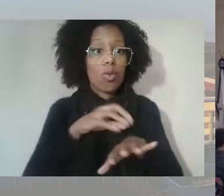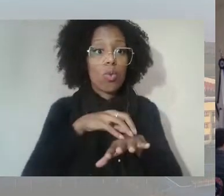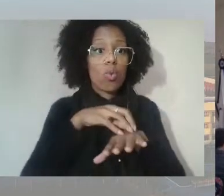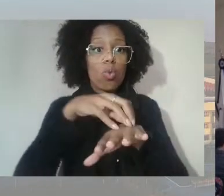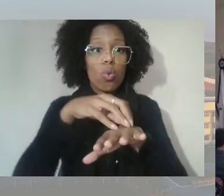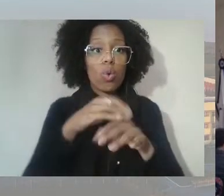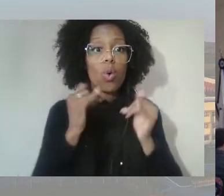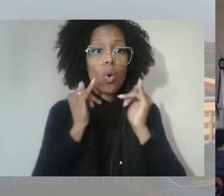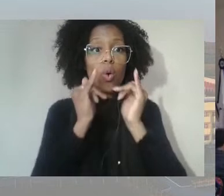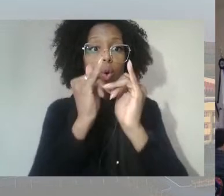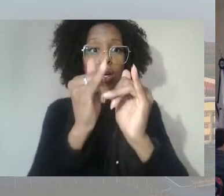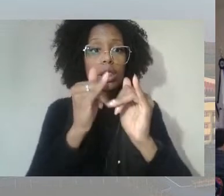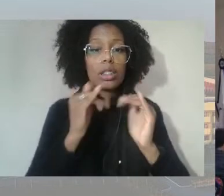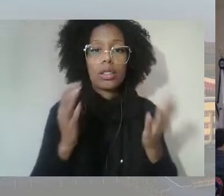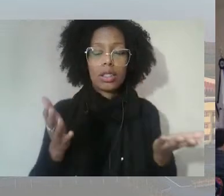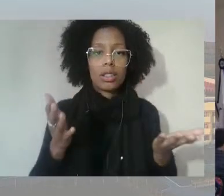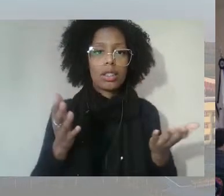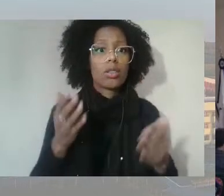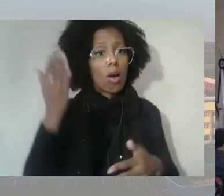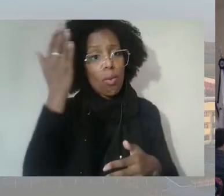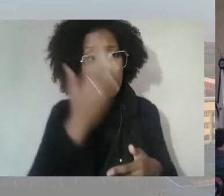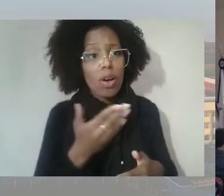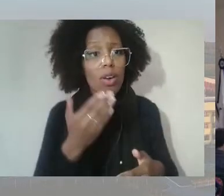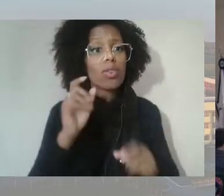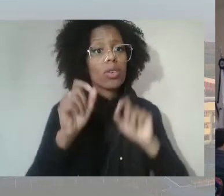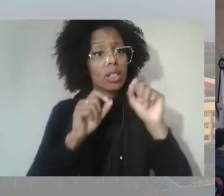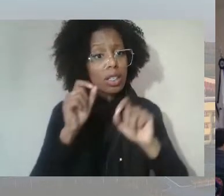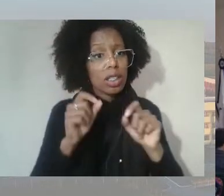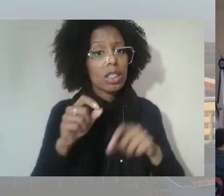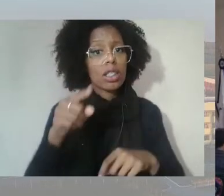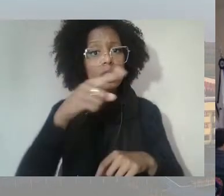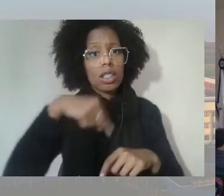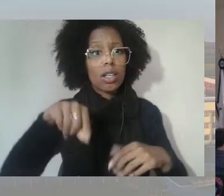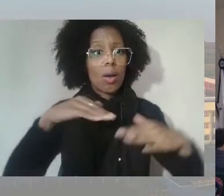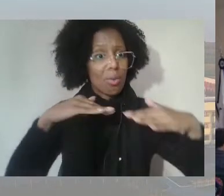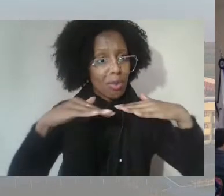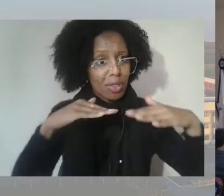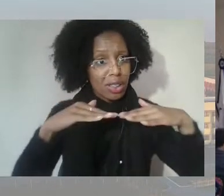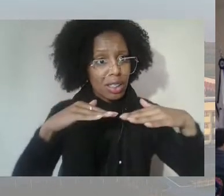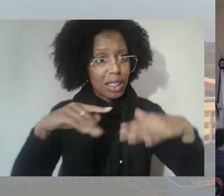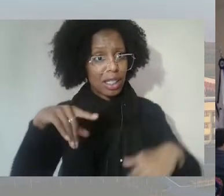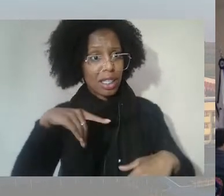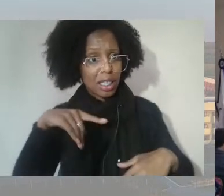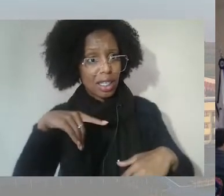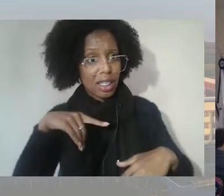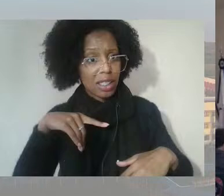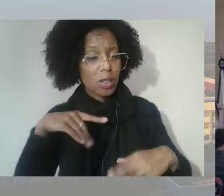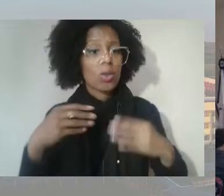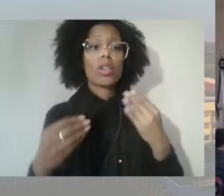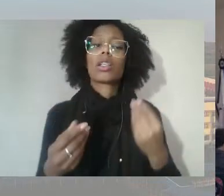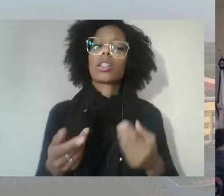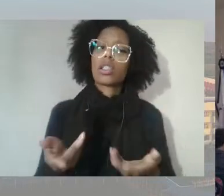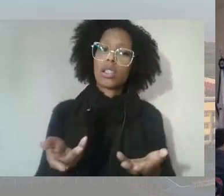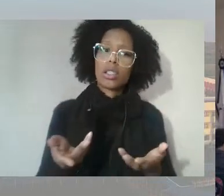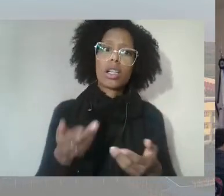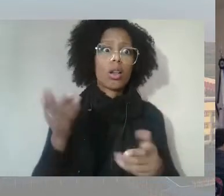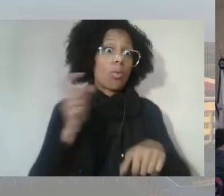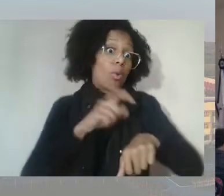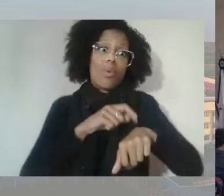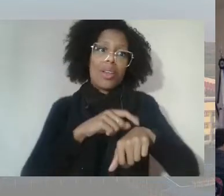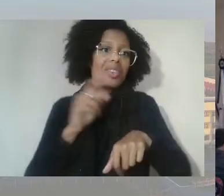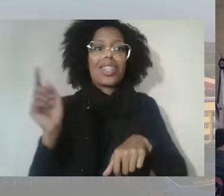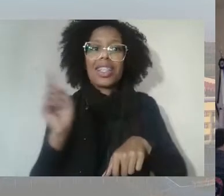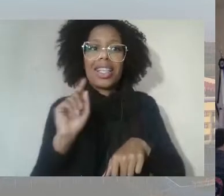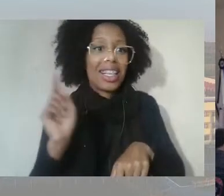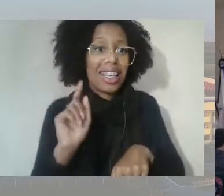aqui. E isso é uma prova? Ou vocês acham que não iria ter manifestação? Eu digo manifestação não naquele momento.